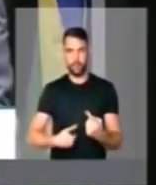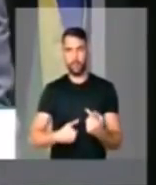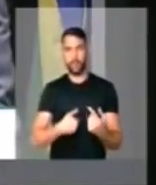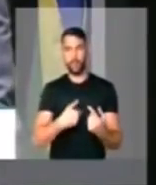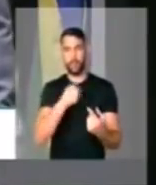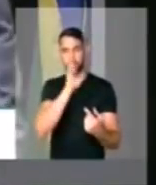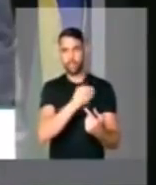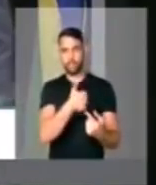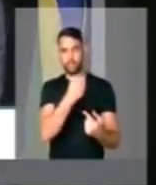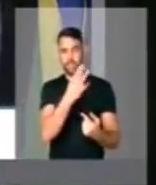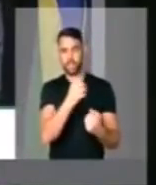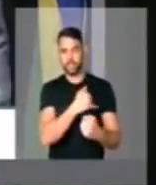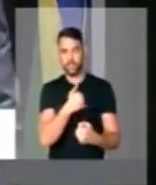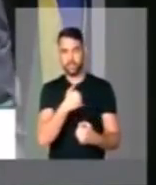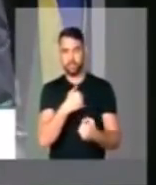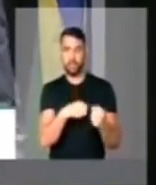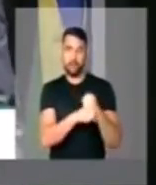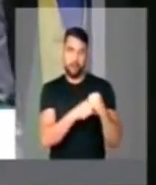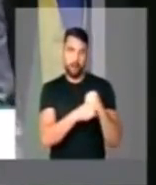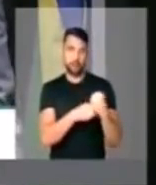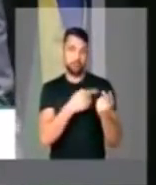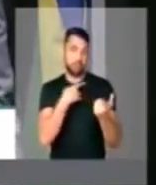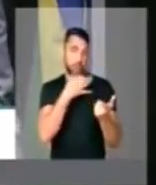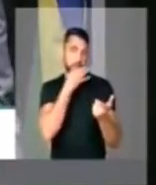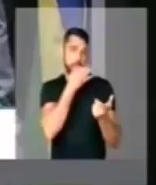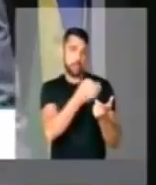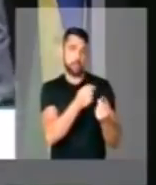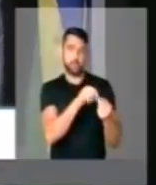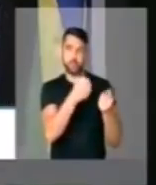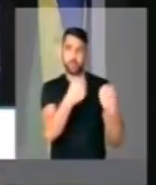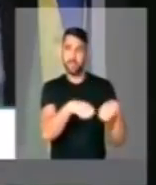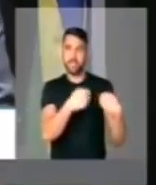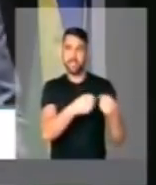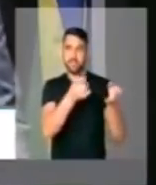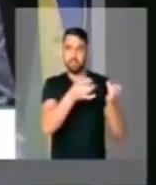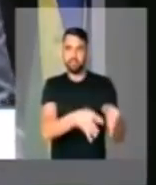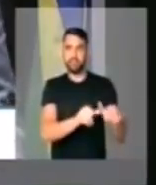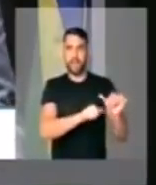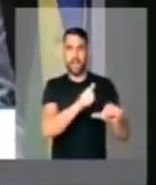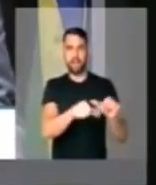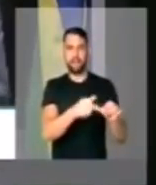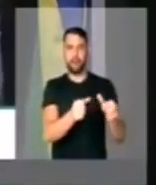13 anos, tem uma linha de discurso de negar a necessidade de